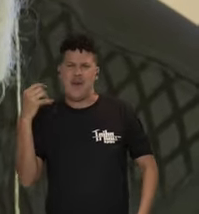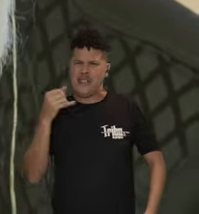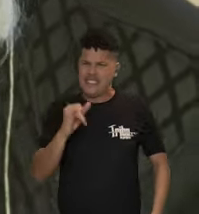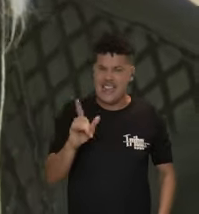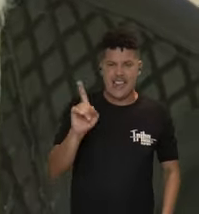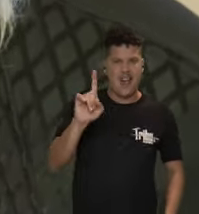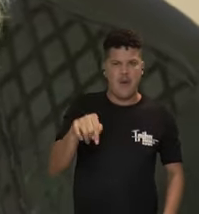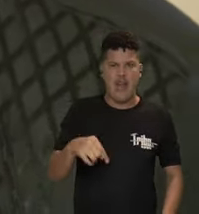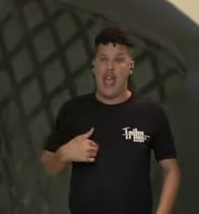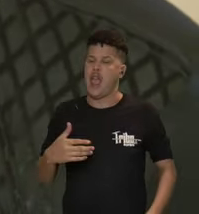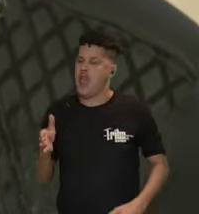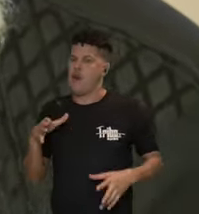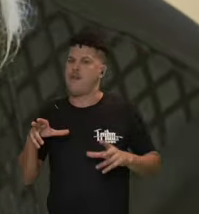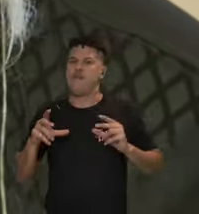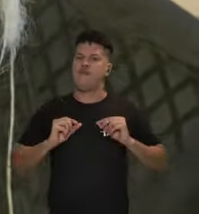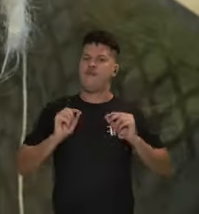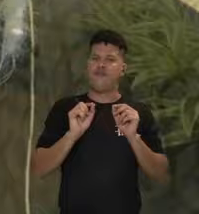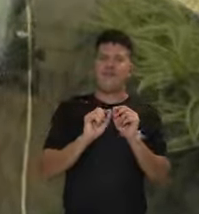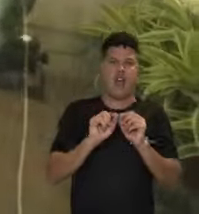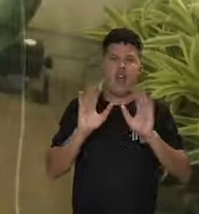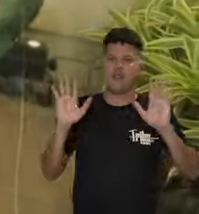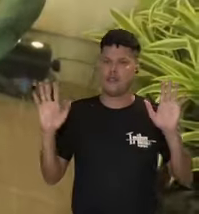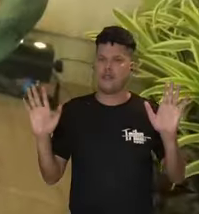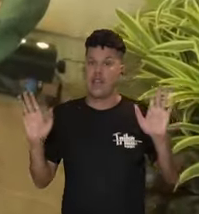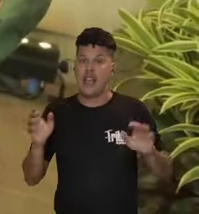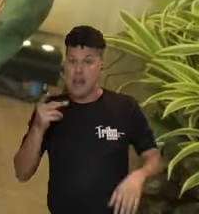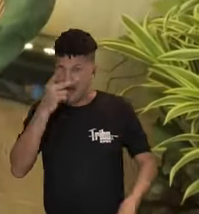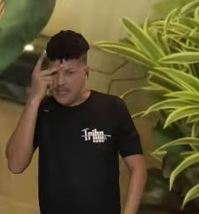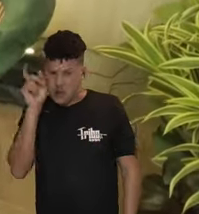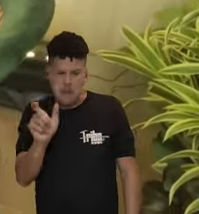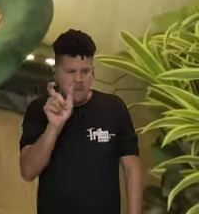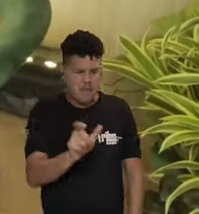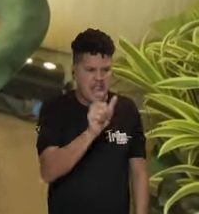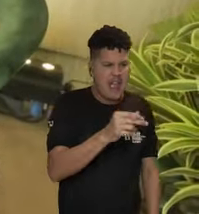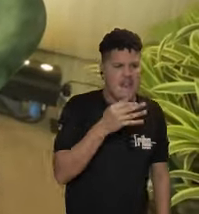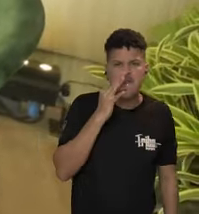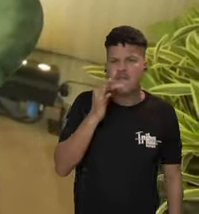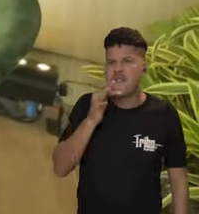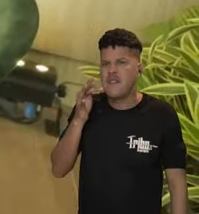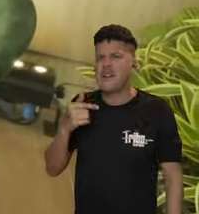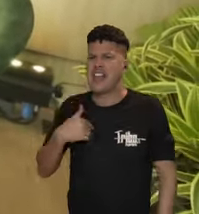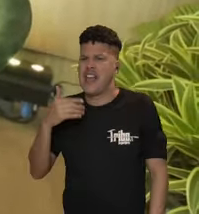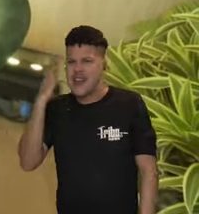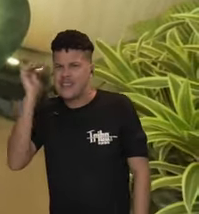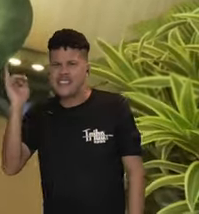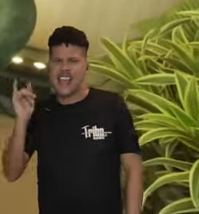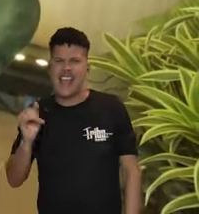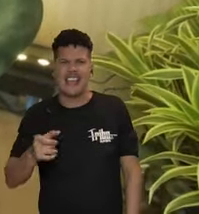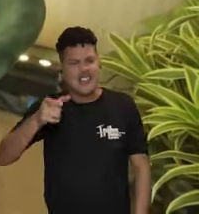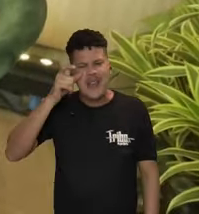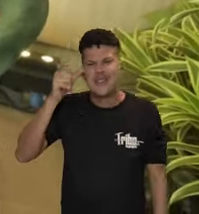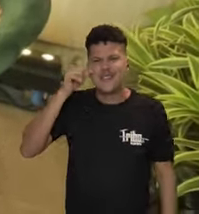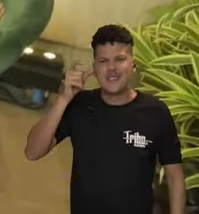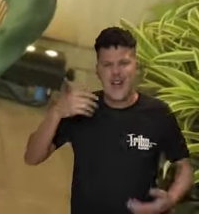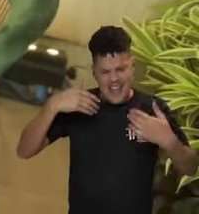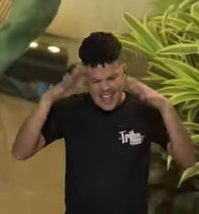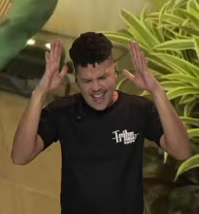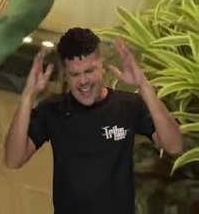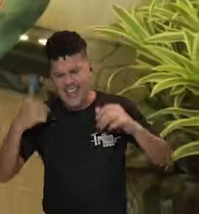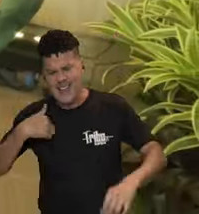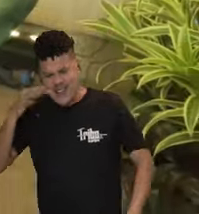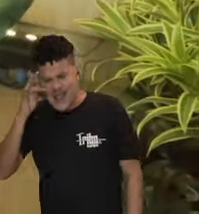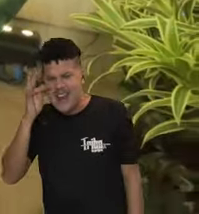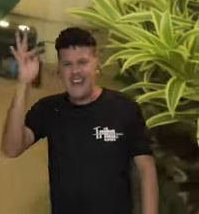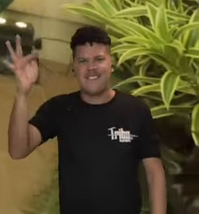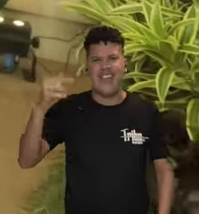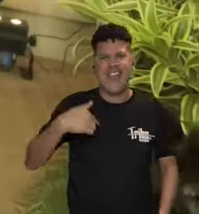parte eu sei quem é. De boizinha fala tu, eu sei quem é. Tira os olhos, seus olhão. Mas não tem vez pra tu não. Eu tô na fé, tô